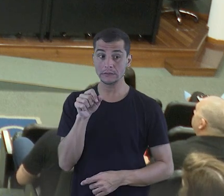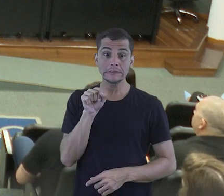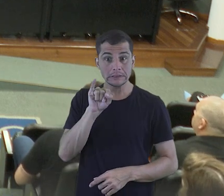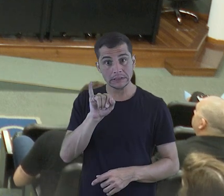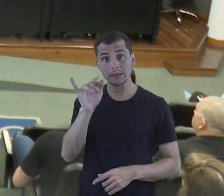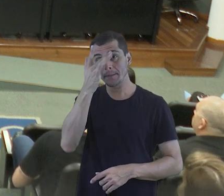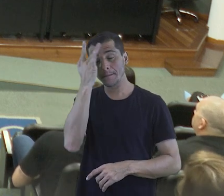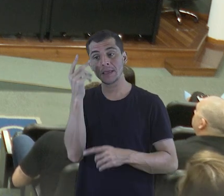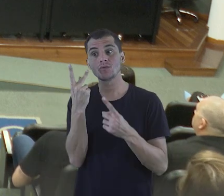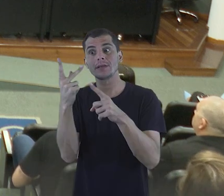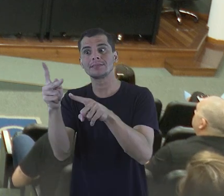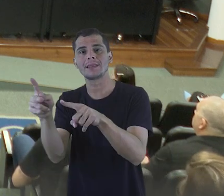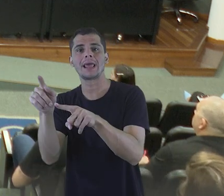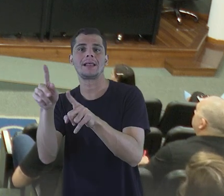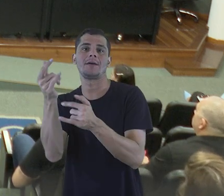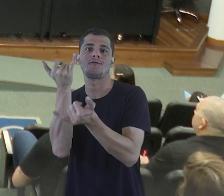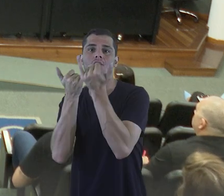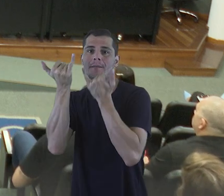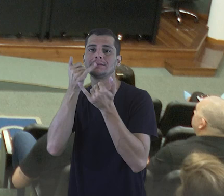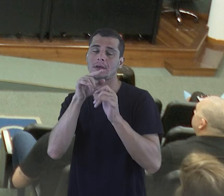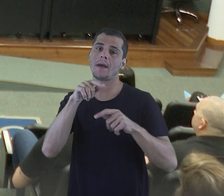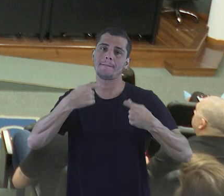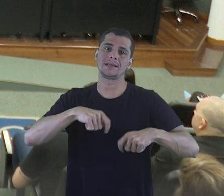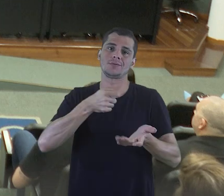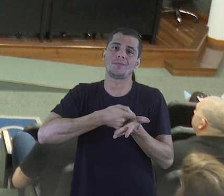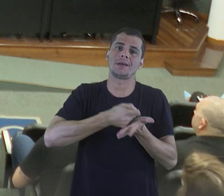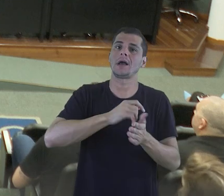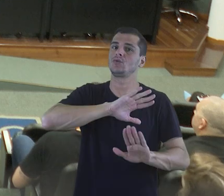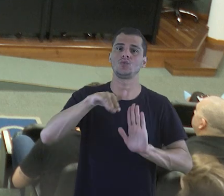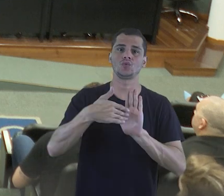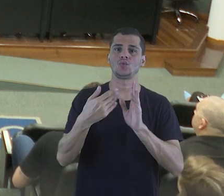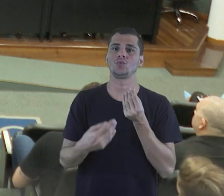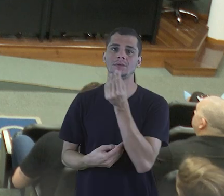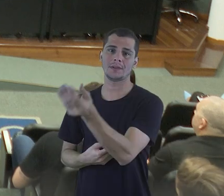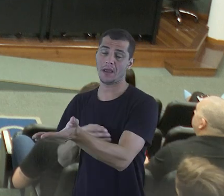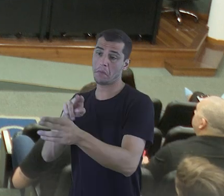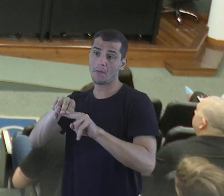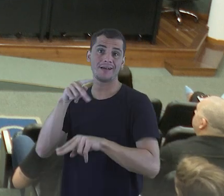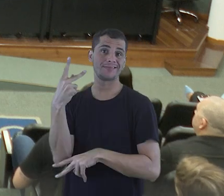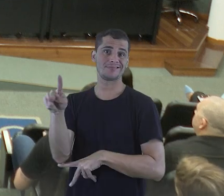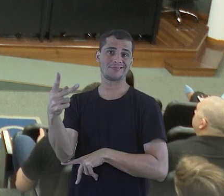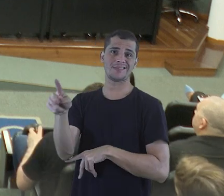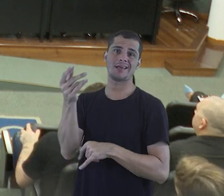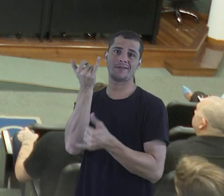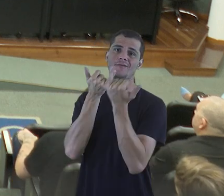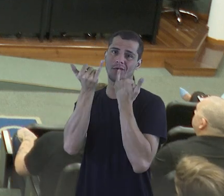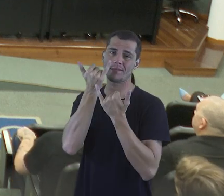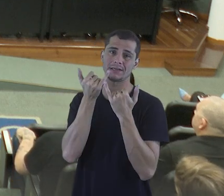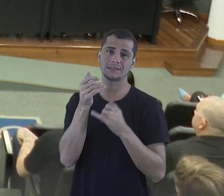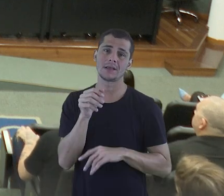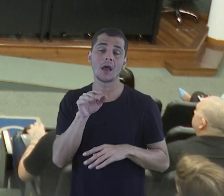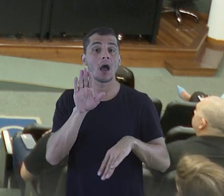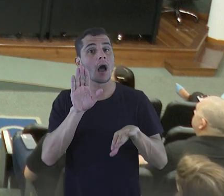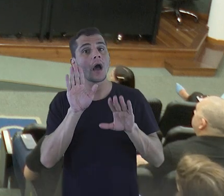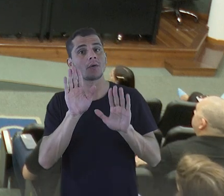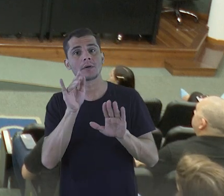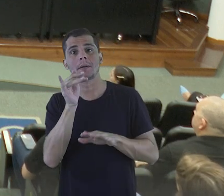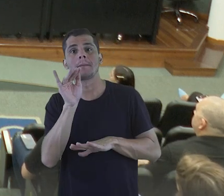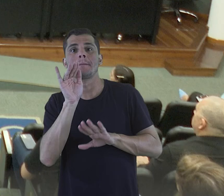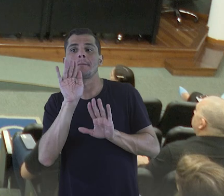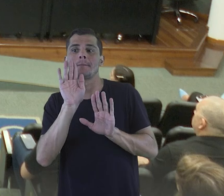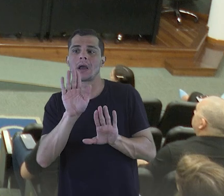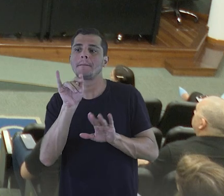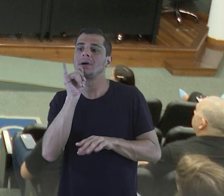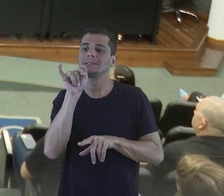fornecer porque é dado dela o que ela não necessariamente pode é dizer eu quero que esse dado seja eliminado